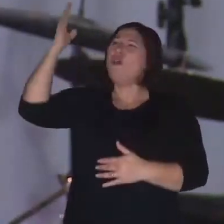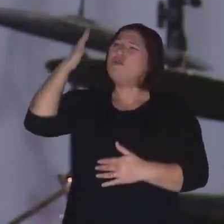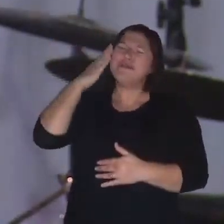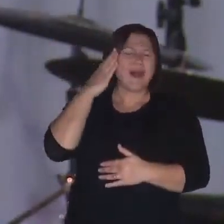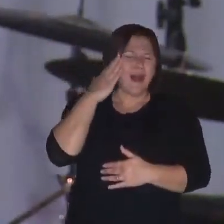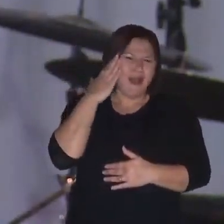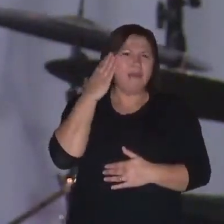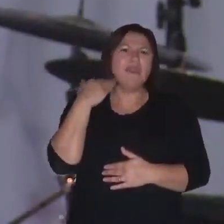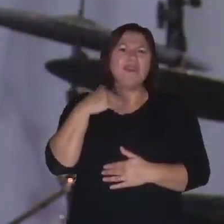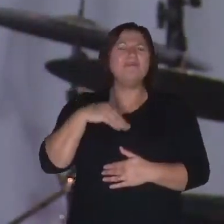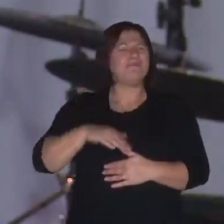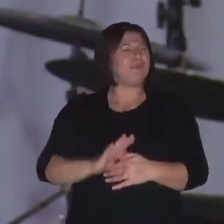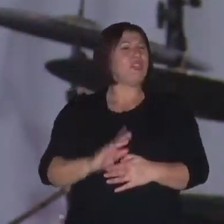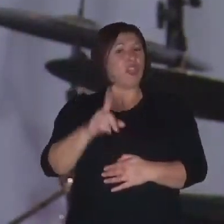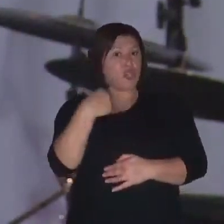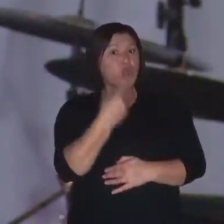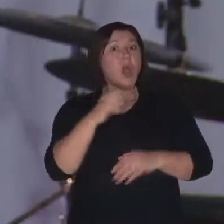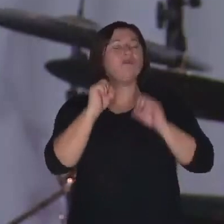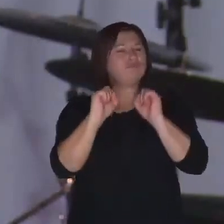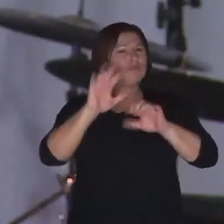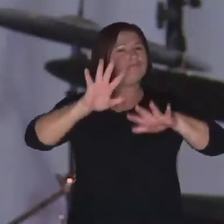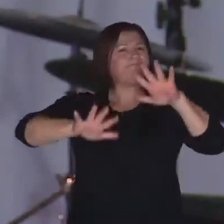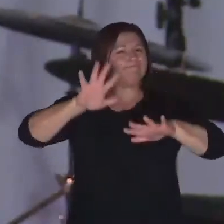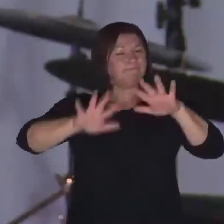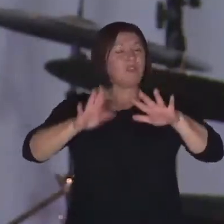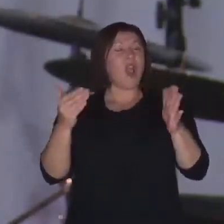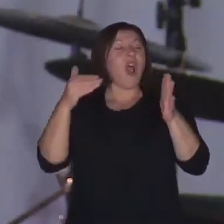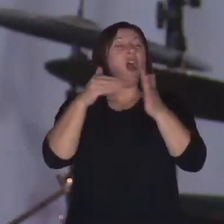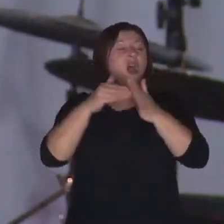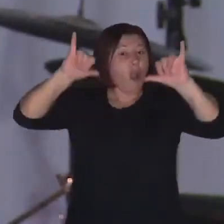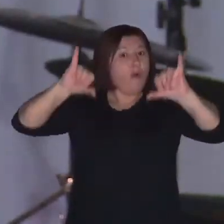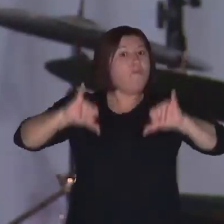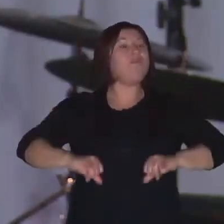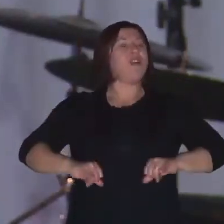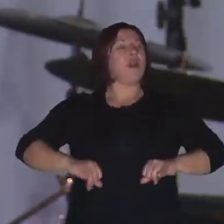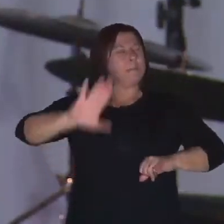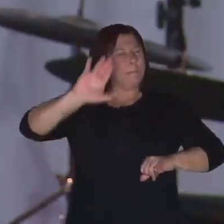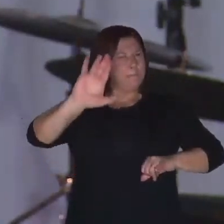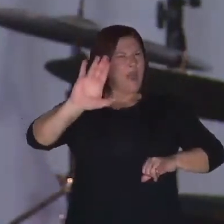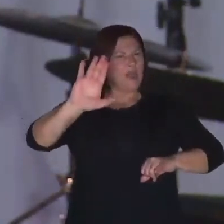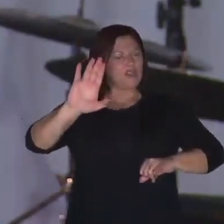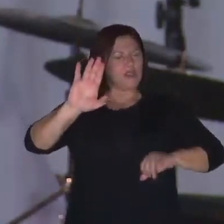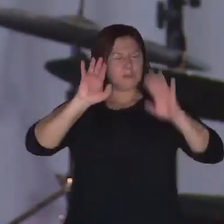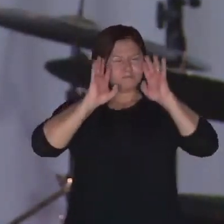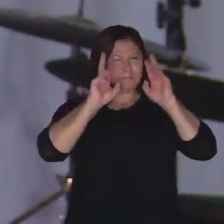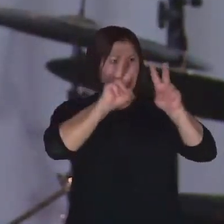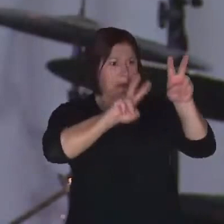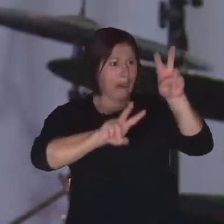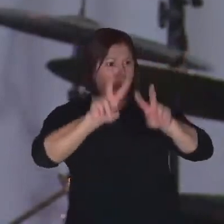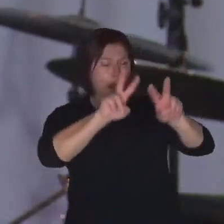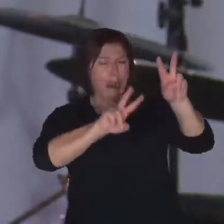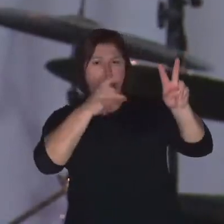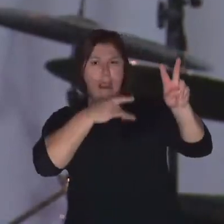mas nós estamos vivendo num outro nível na Babilônia. Os nossos lugares na Babilônia